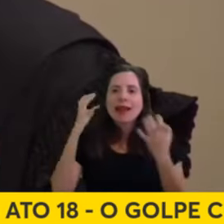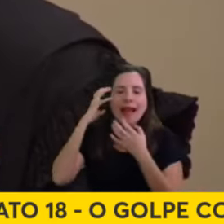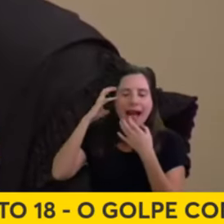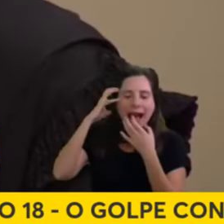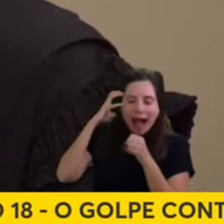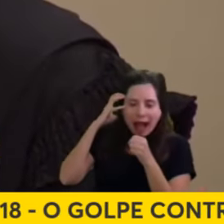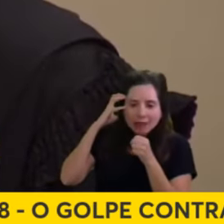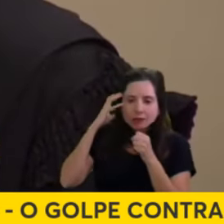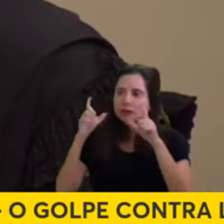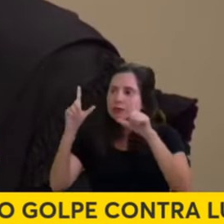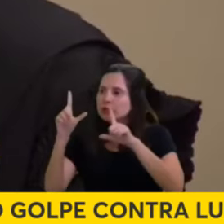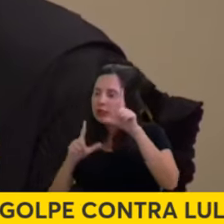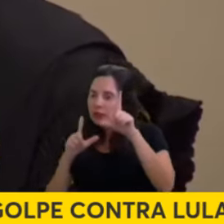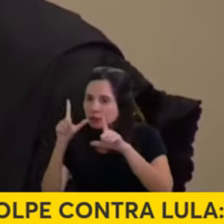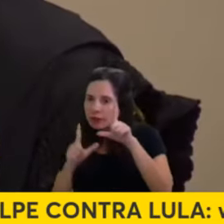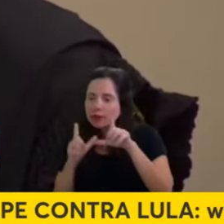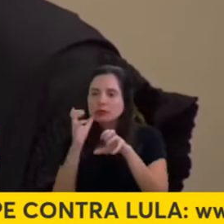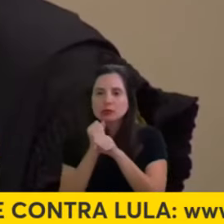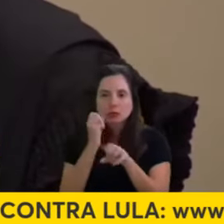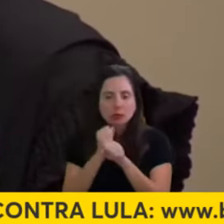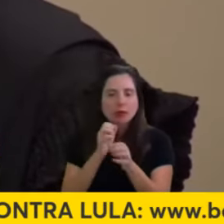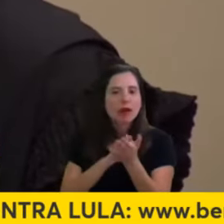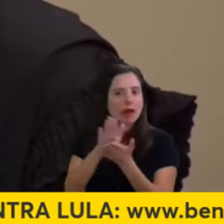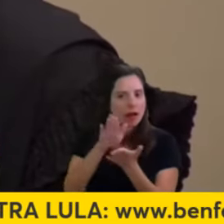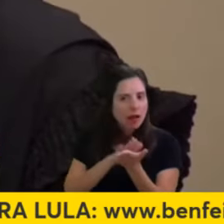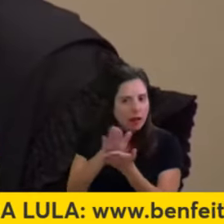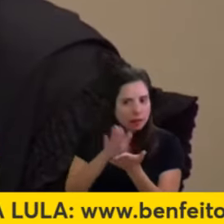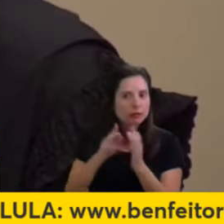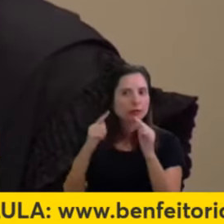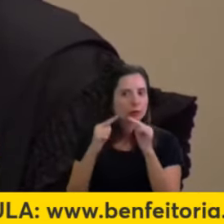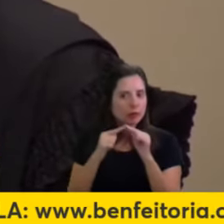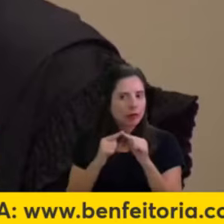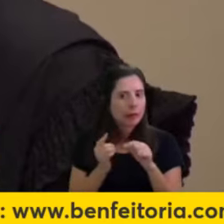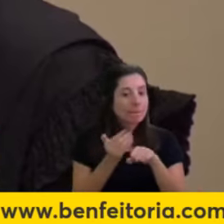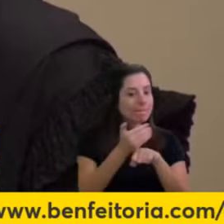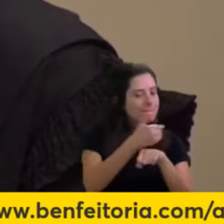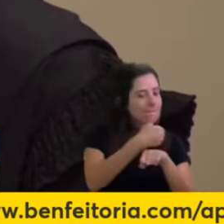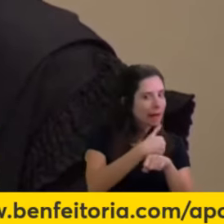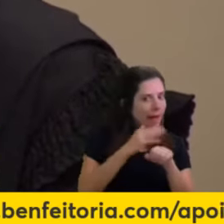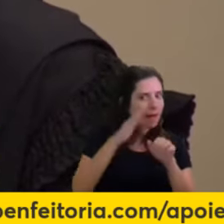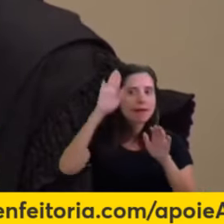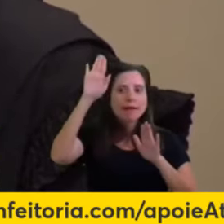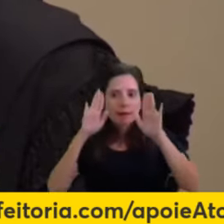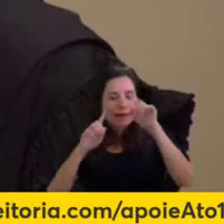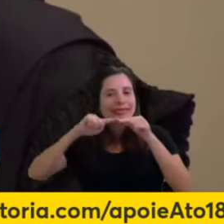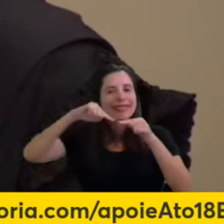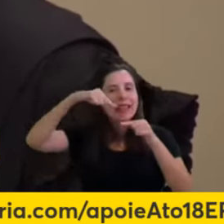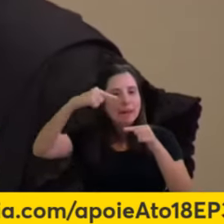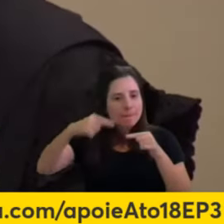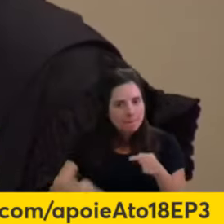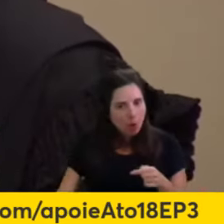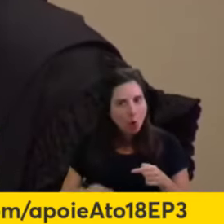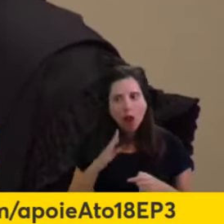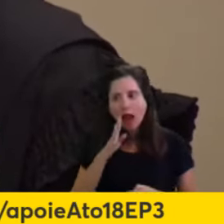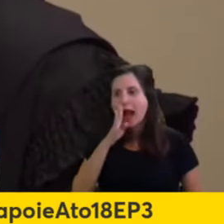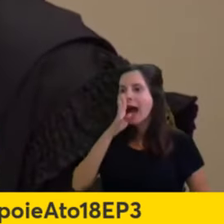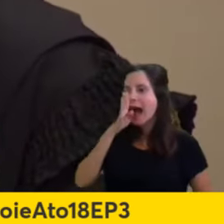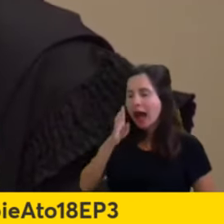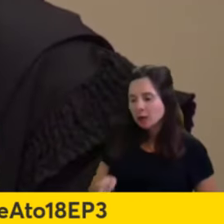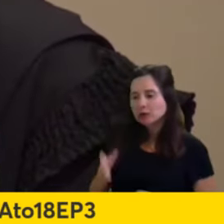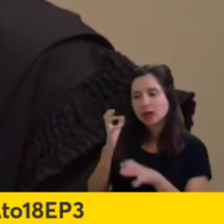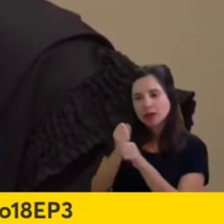estaria computando gastos que ao final se enquadrariam em pré-campanha e depois sofreria acusação de poder econômico pela simples